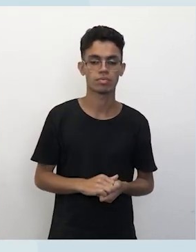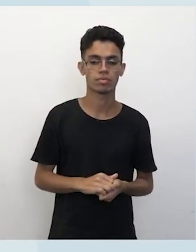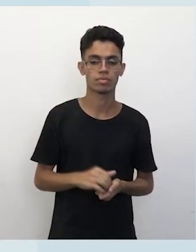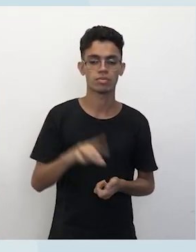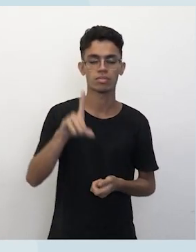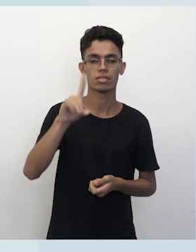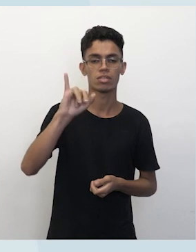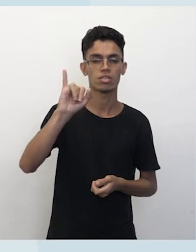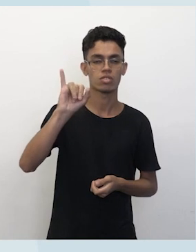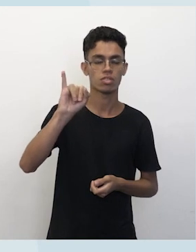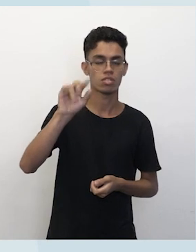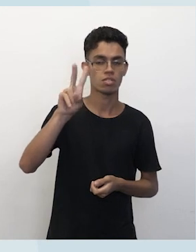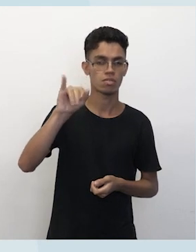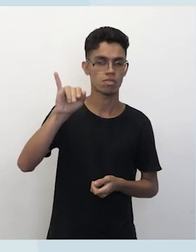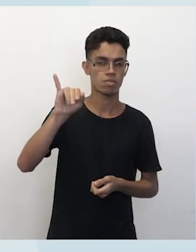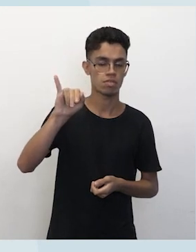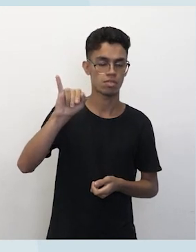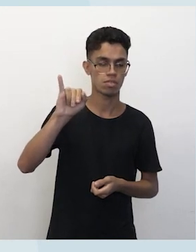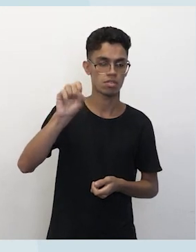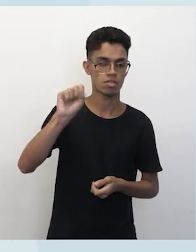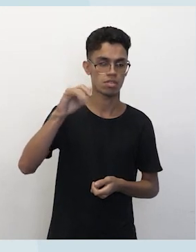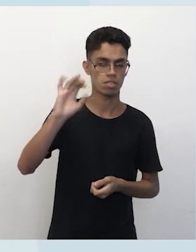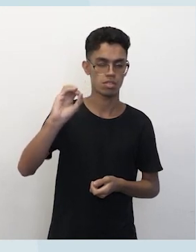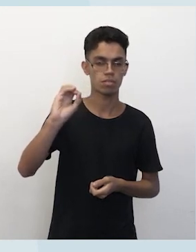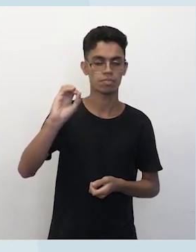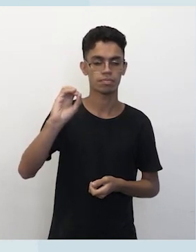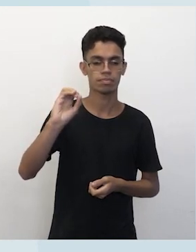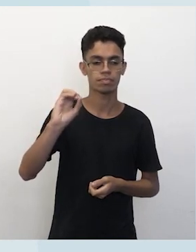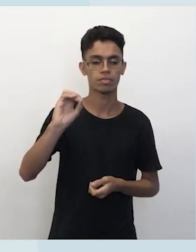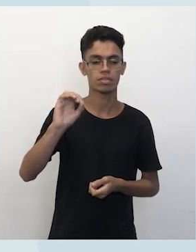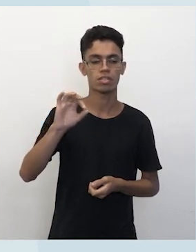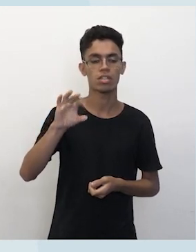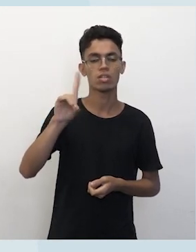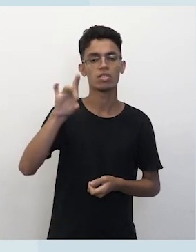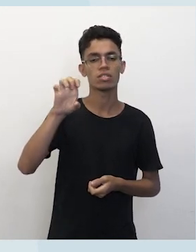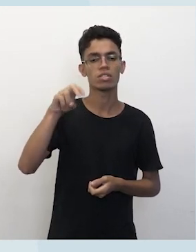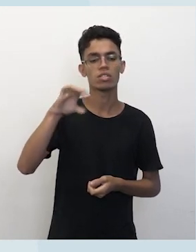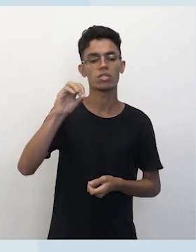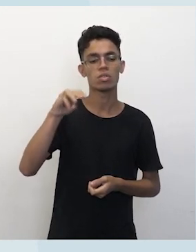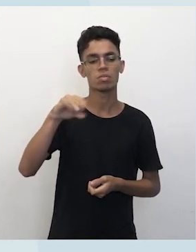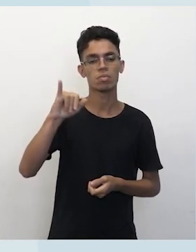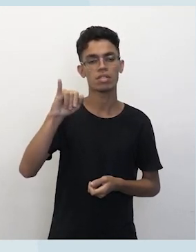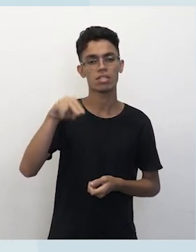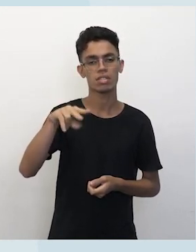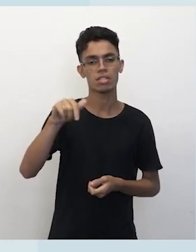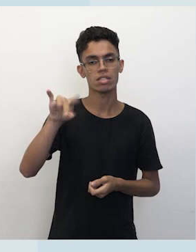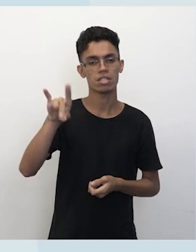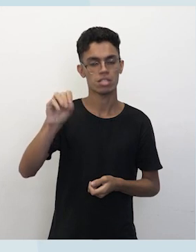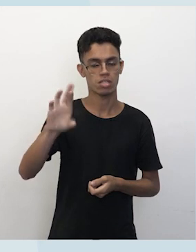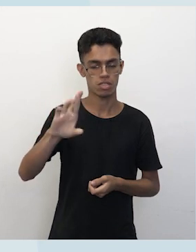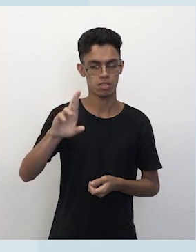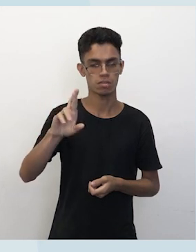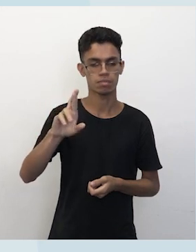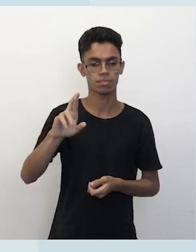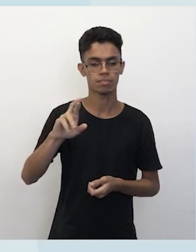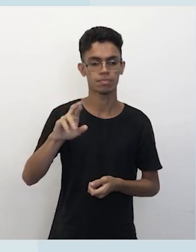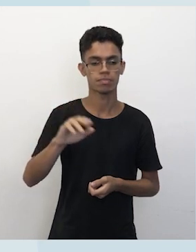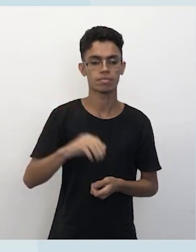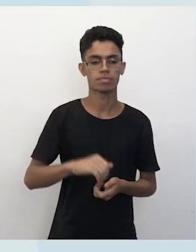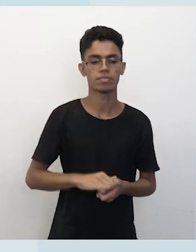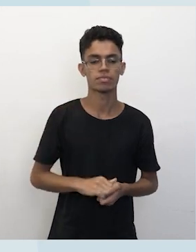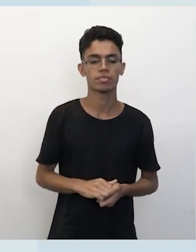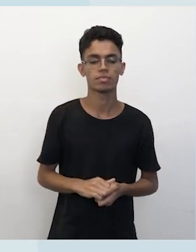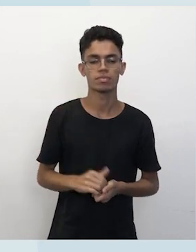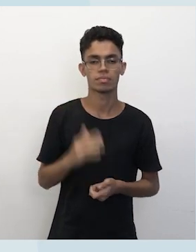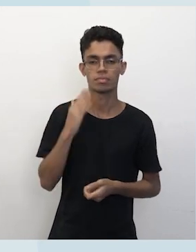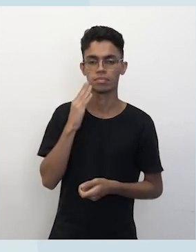né? A divisão, né? Então, a gente está falando de uma divisão, tá? Entre dois números, basta elevar o numerador e o denominador. Olha lá a